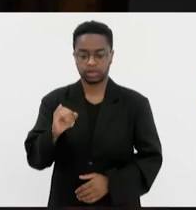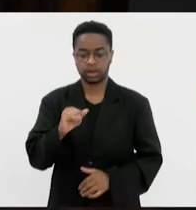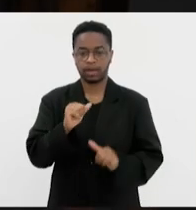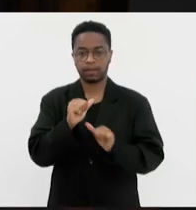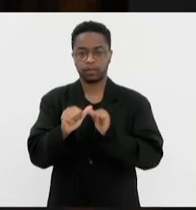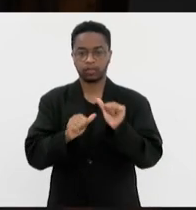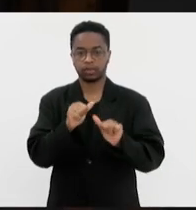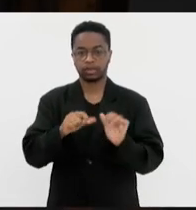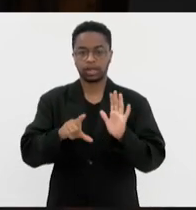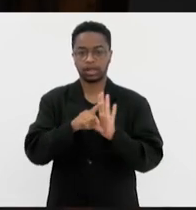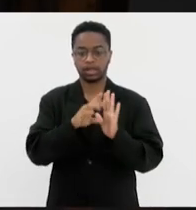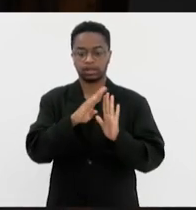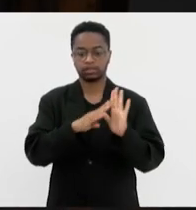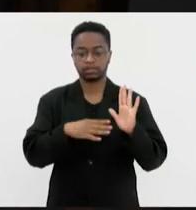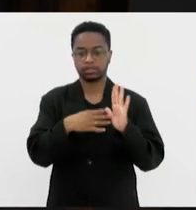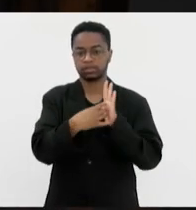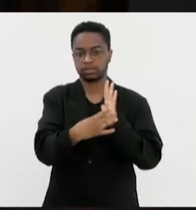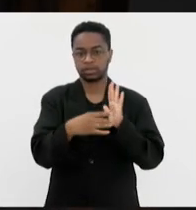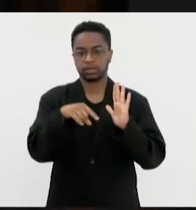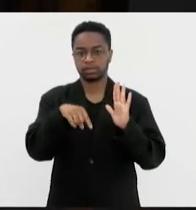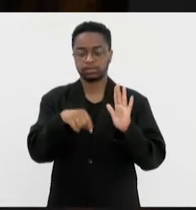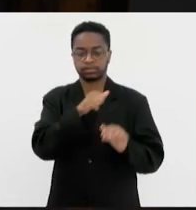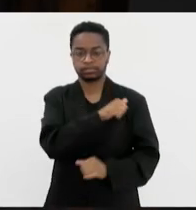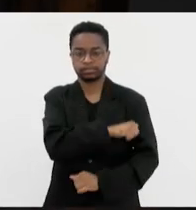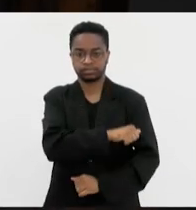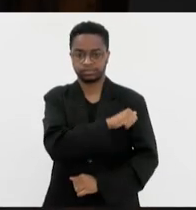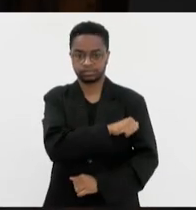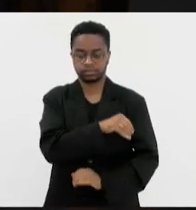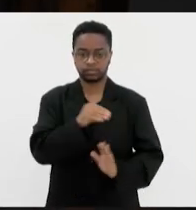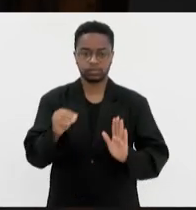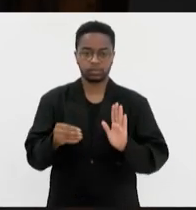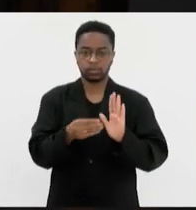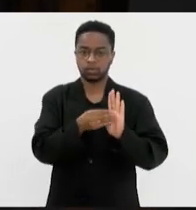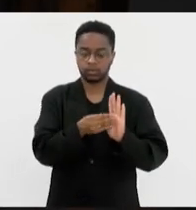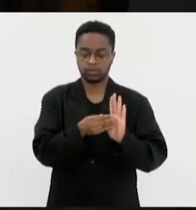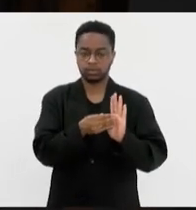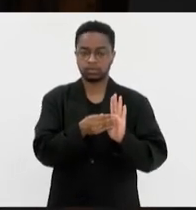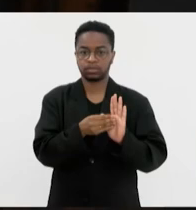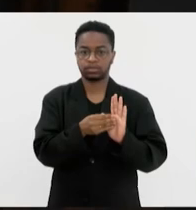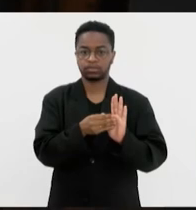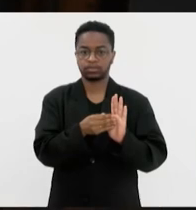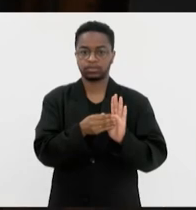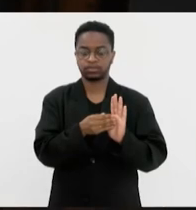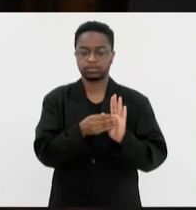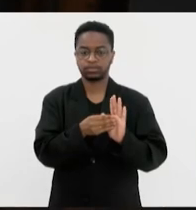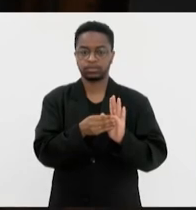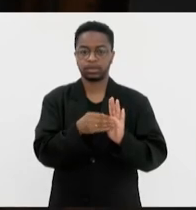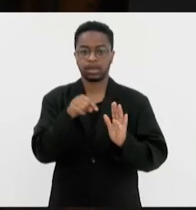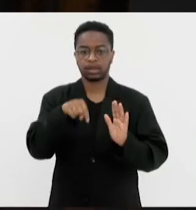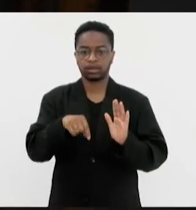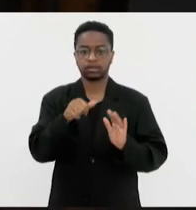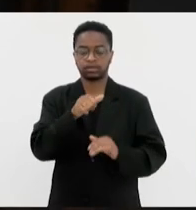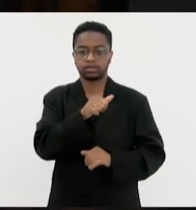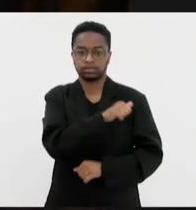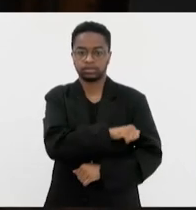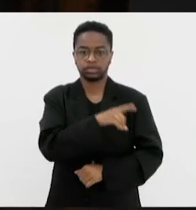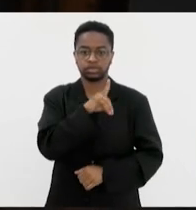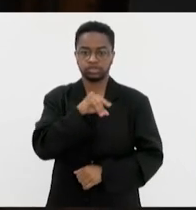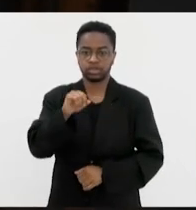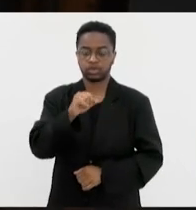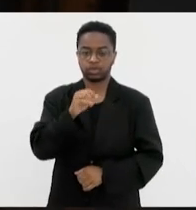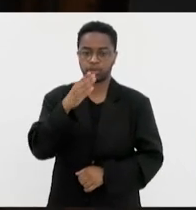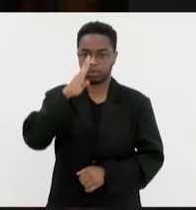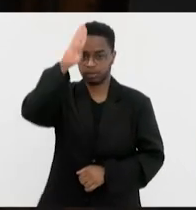lei 5.645 de 6 de janeiro de 2010, incluindo no calendário oficial do Estado do Rio de Janeiro, o dia do bombeiro